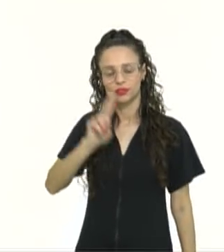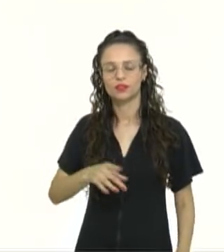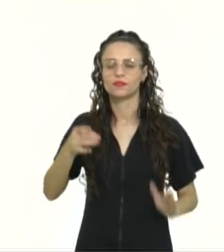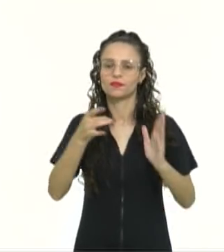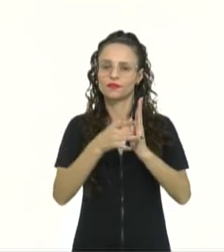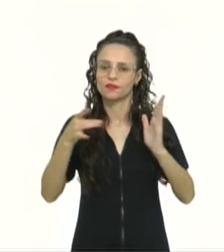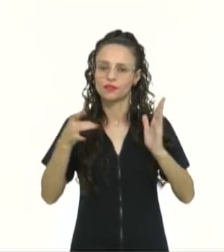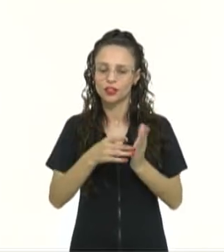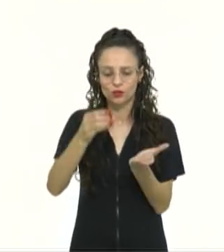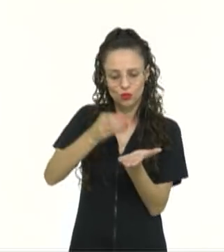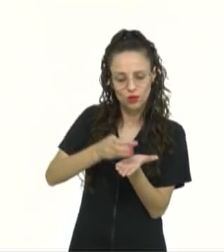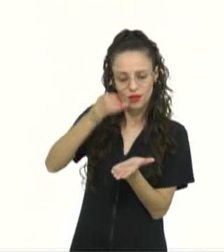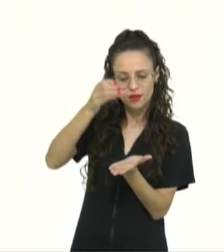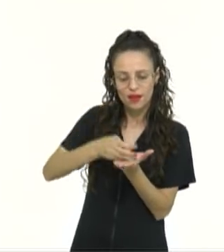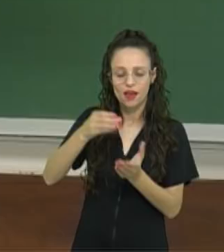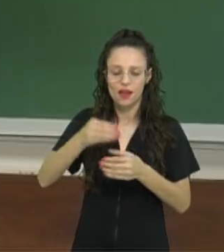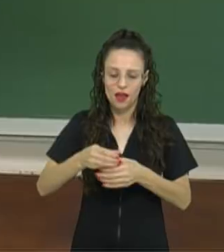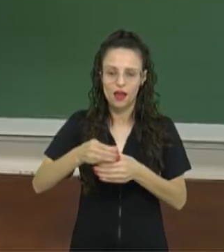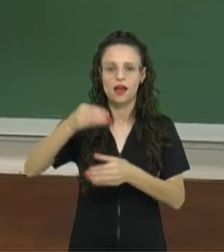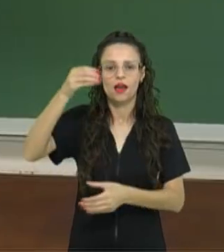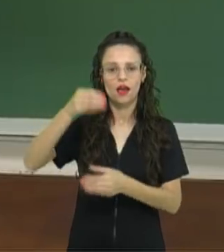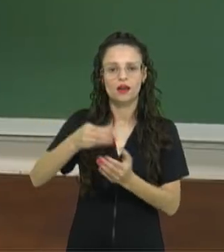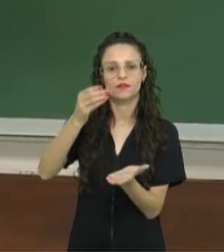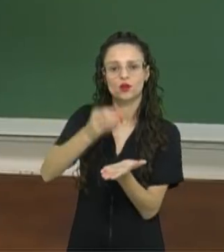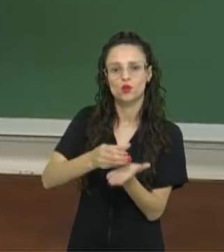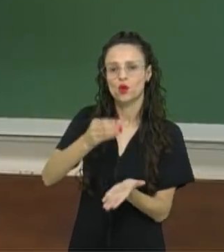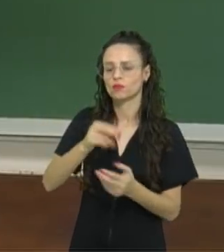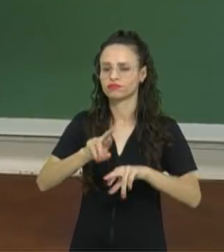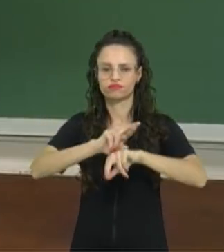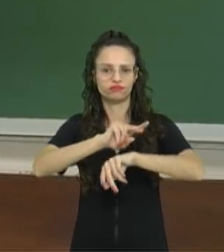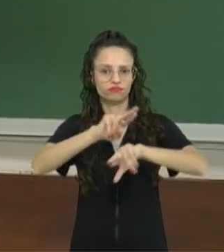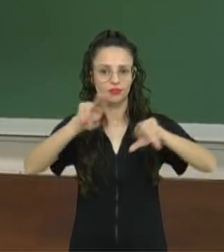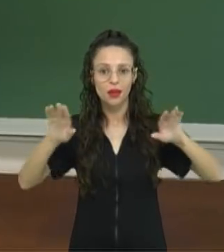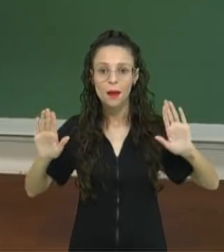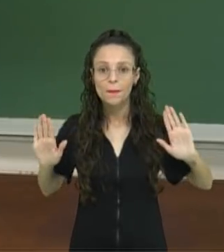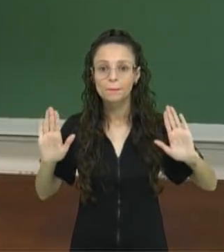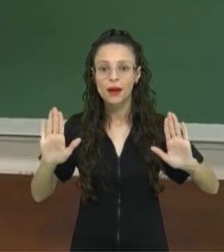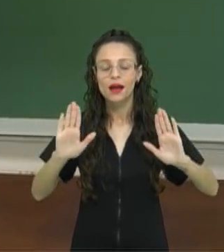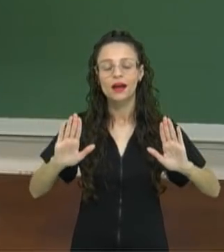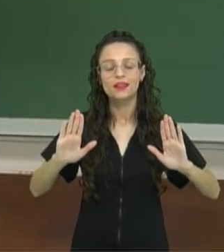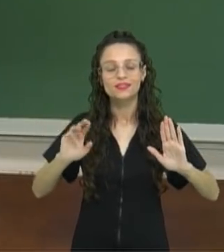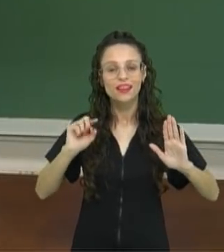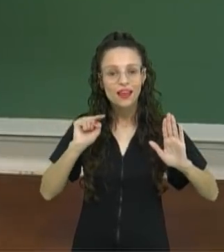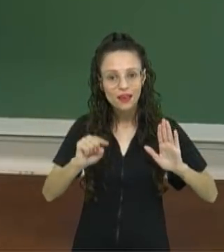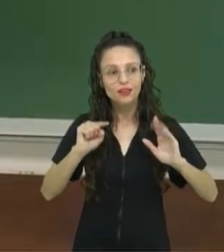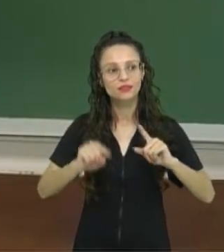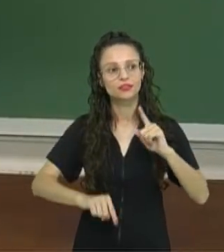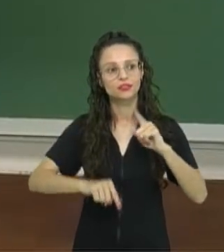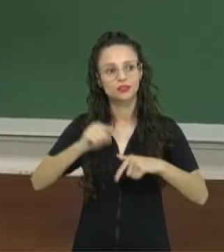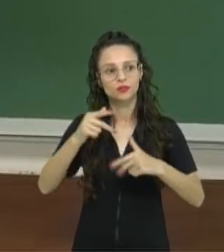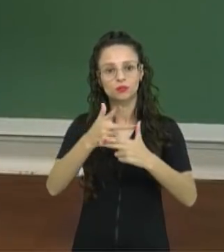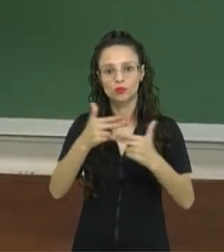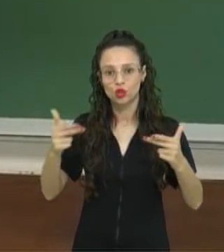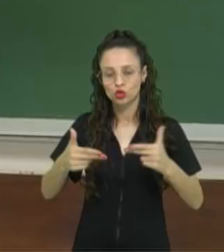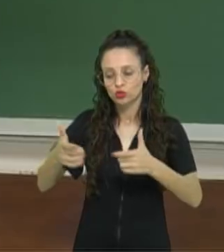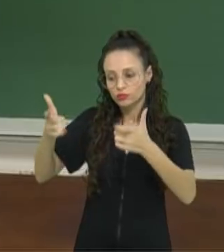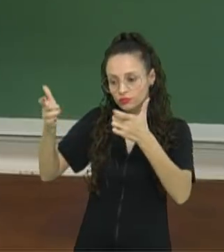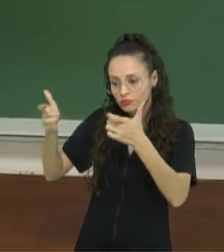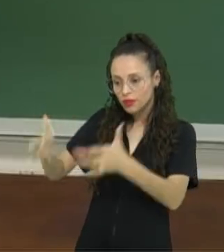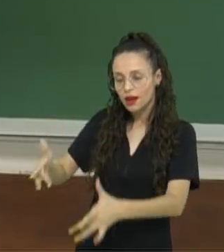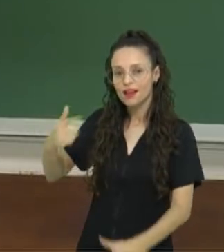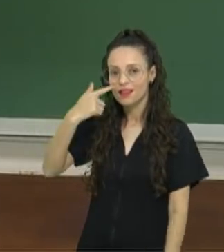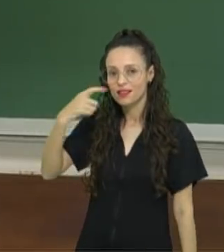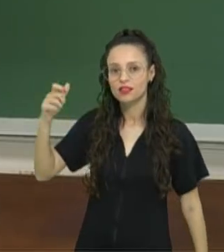de conserva, garrafas, copos, enfim. Só que esse produto, quando